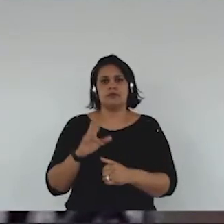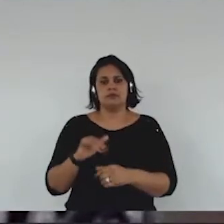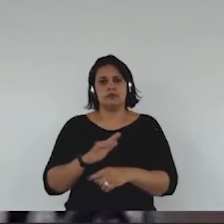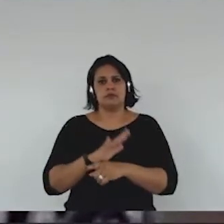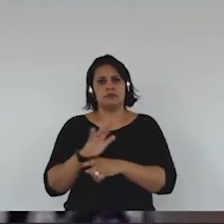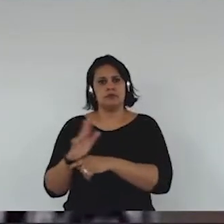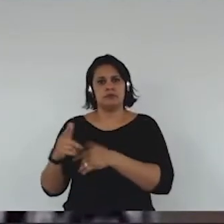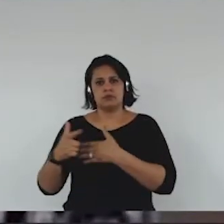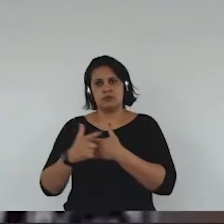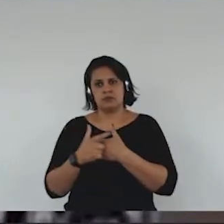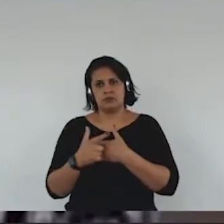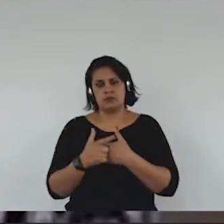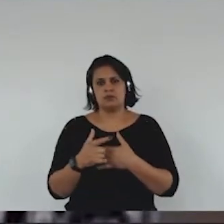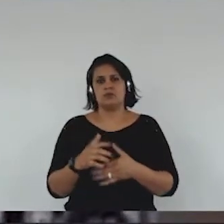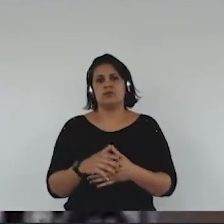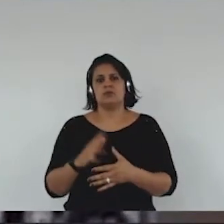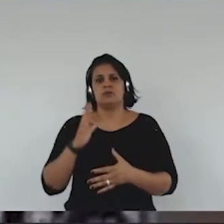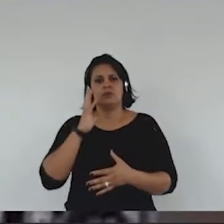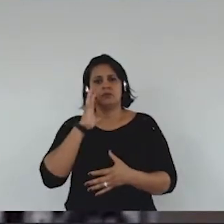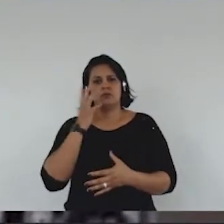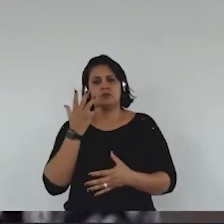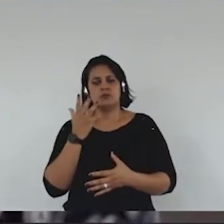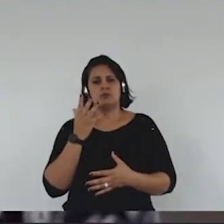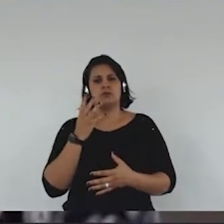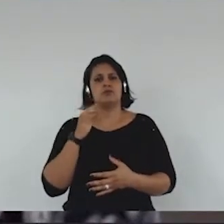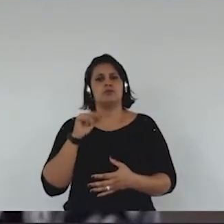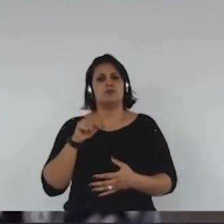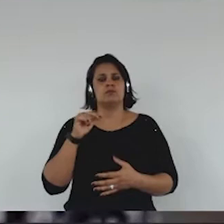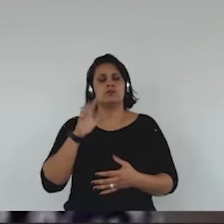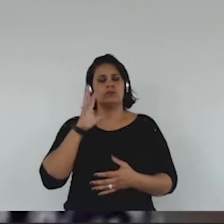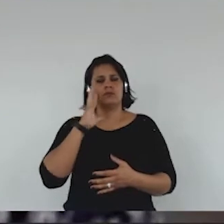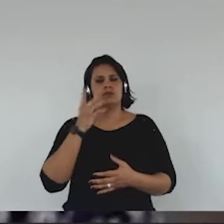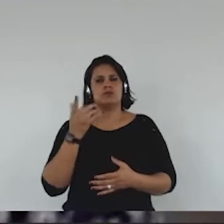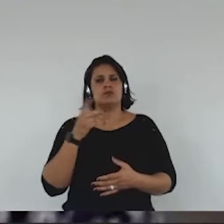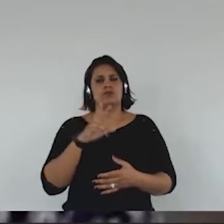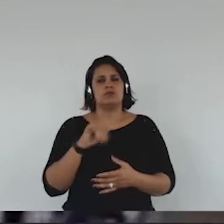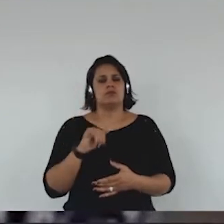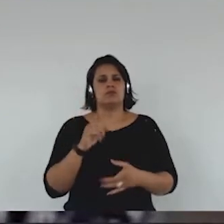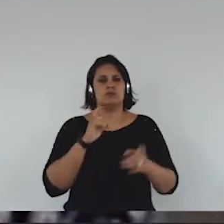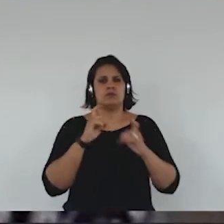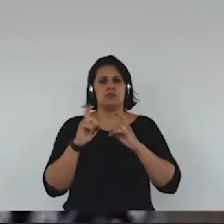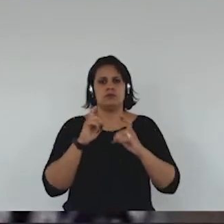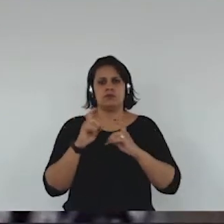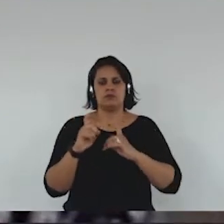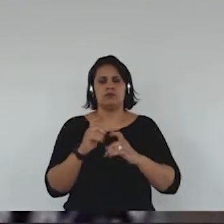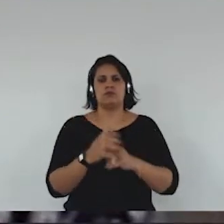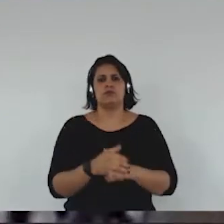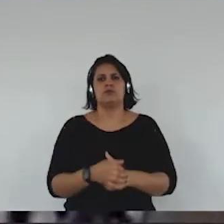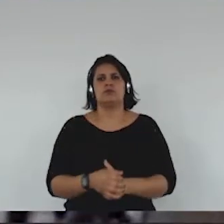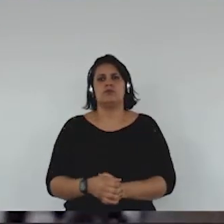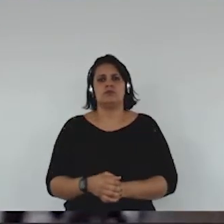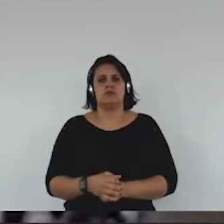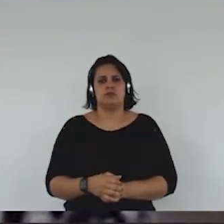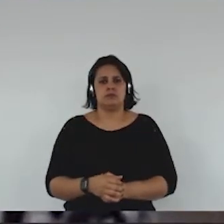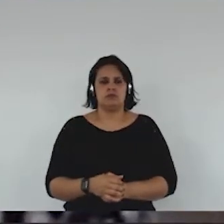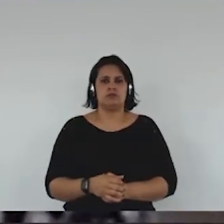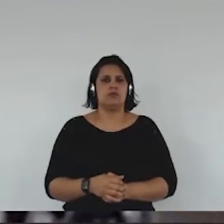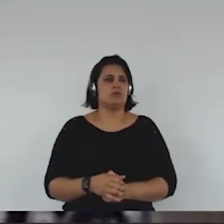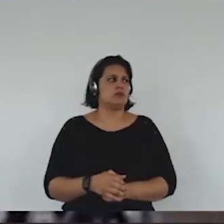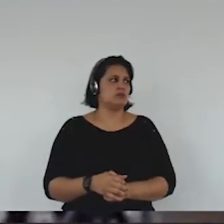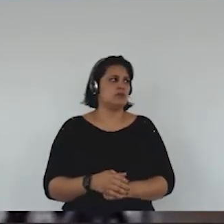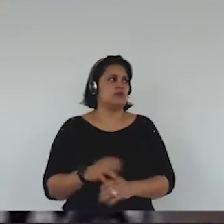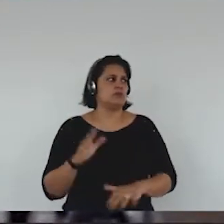papel decisivo, ela vai tomar uma decisão administrativa, muitas das vezes, prima